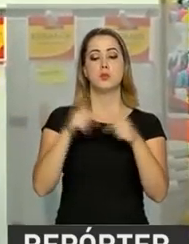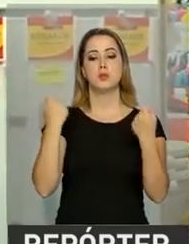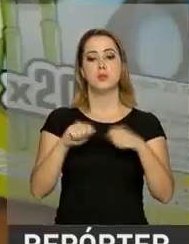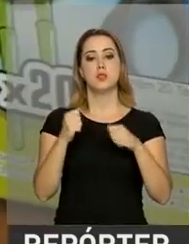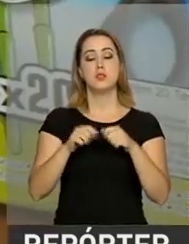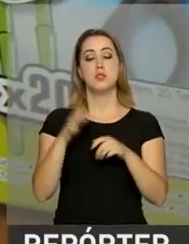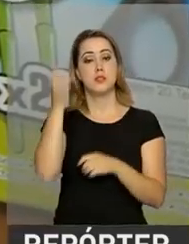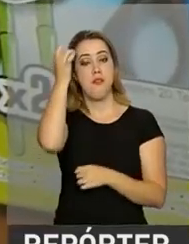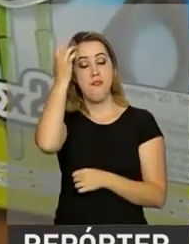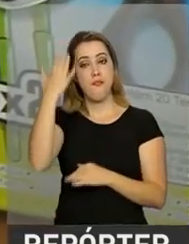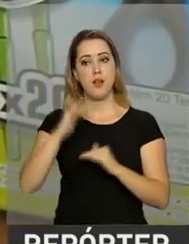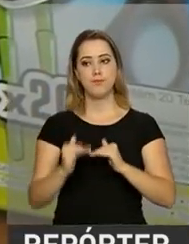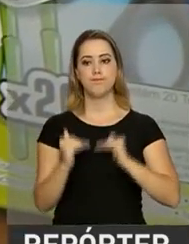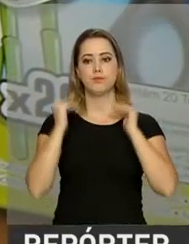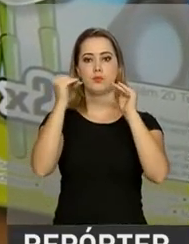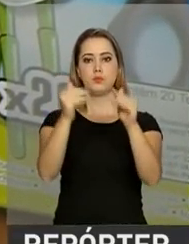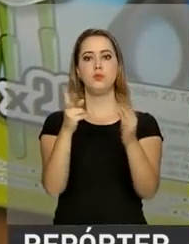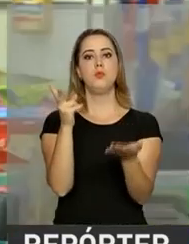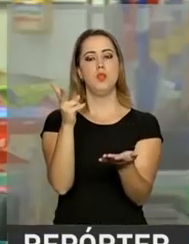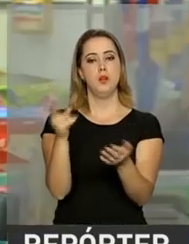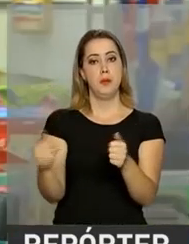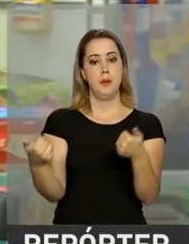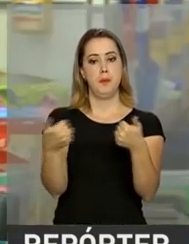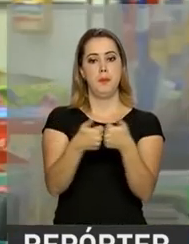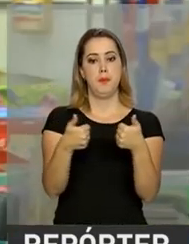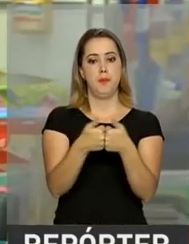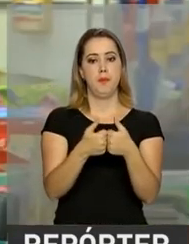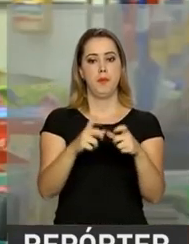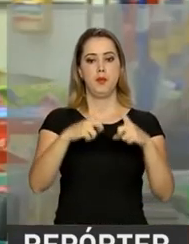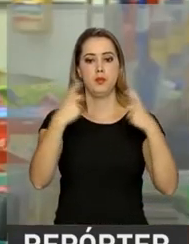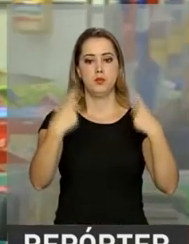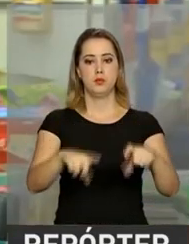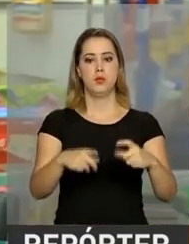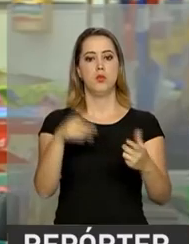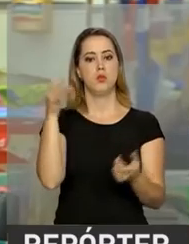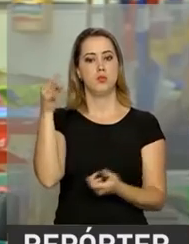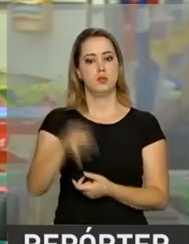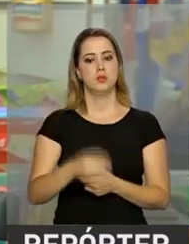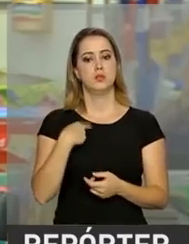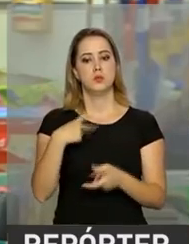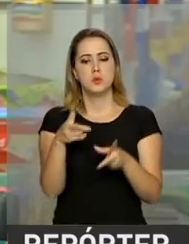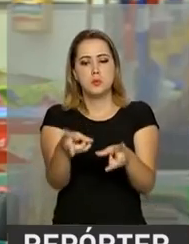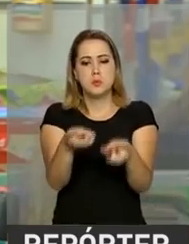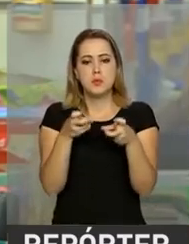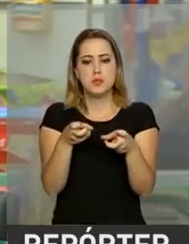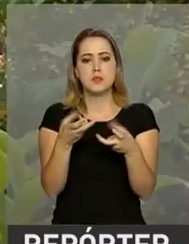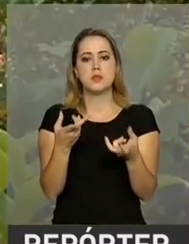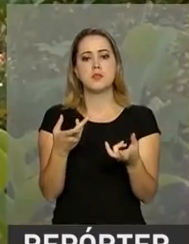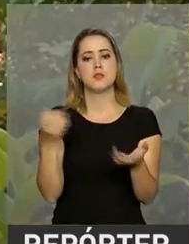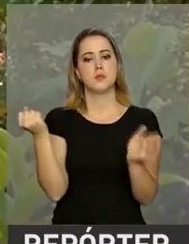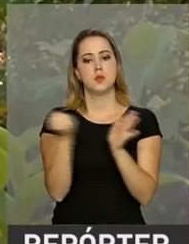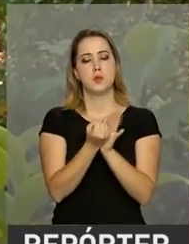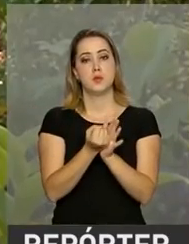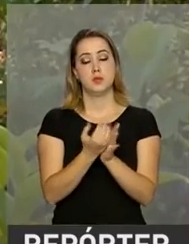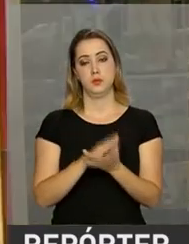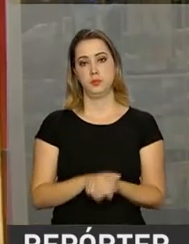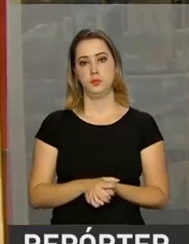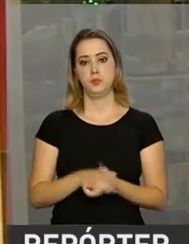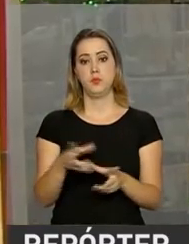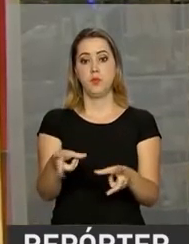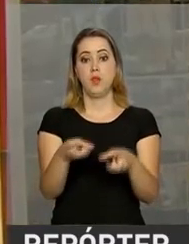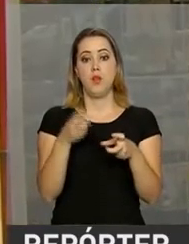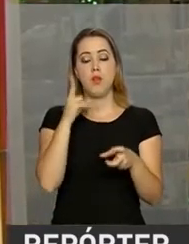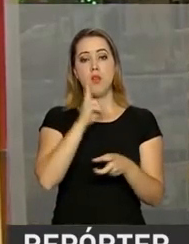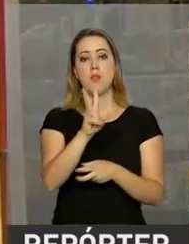fácil acesso e próximo da embalagem original para que o consumidor possa identificar o selo de qualidade o imetro avaliou